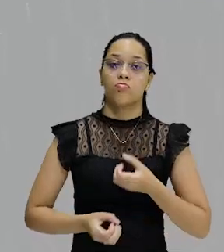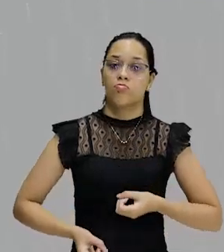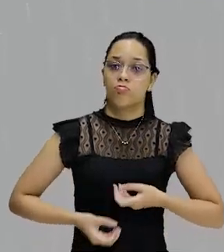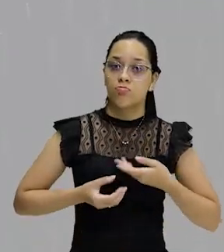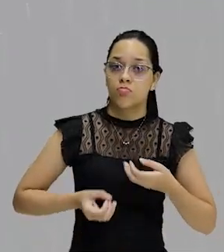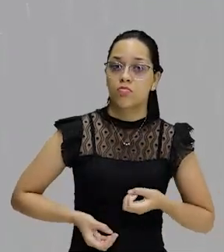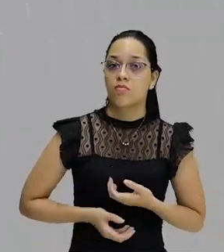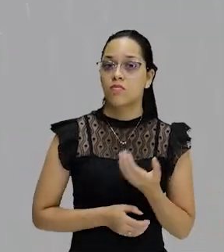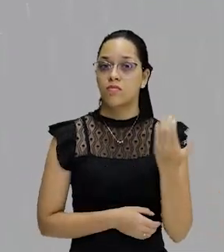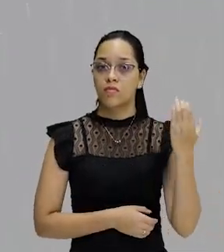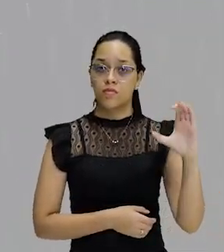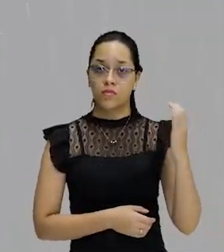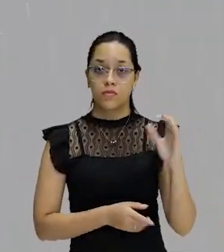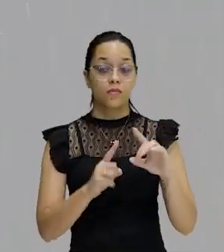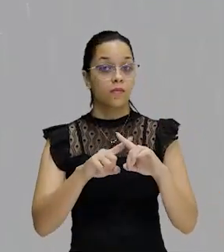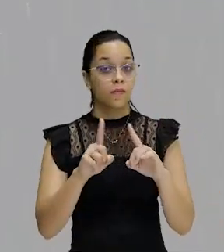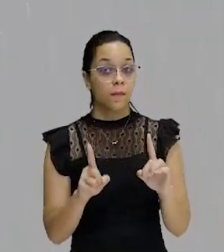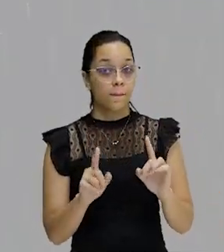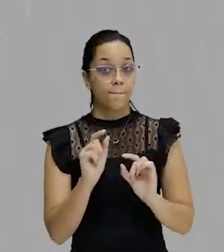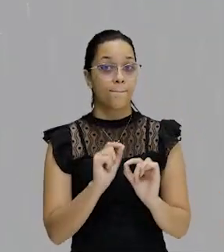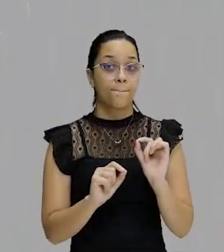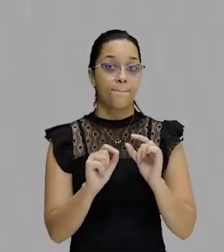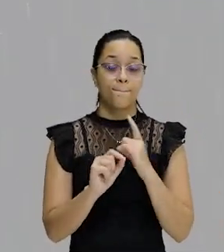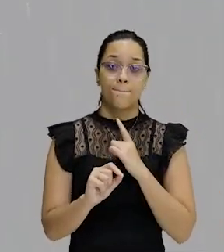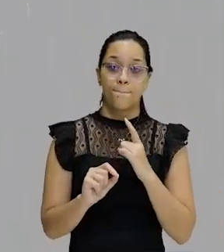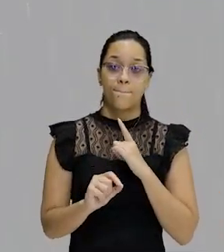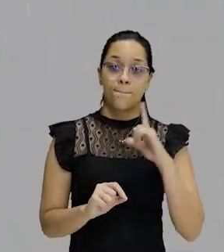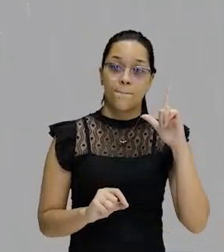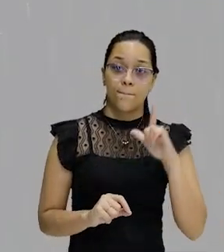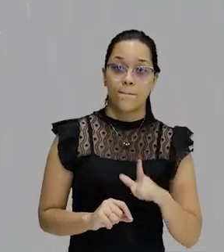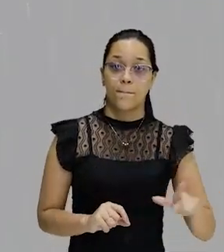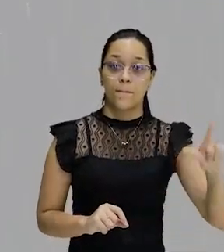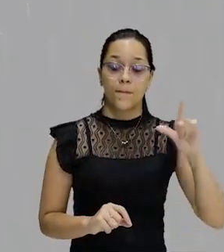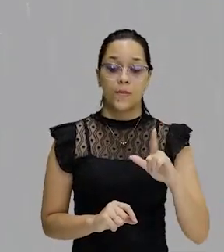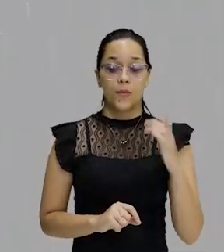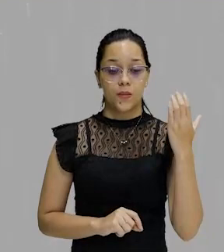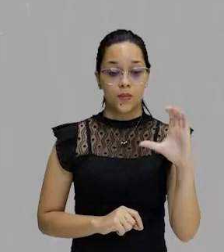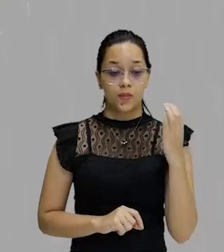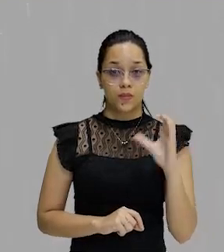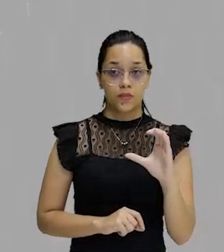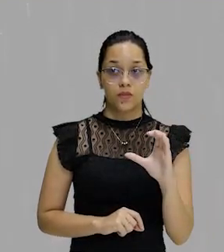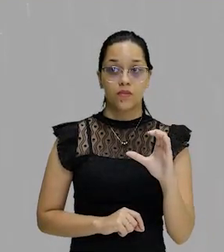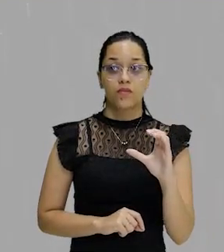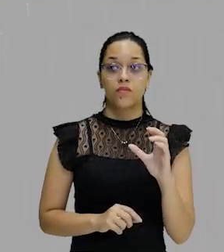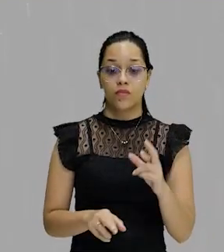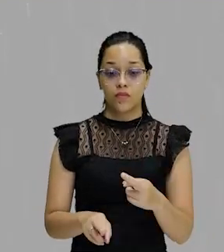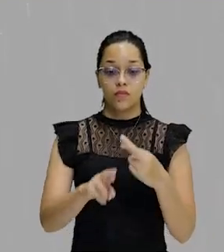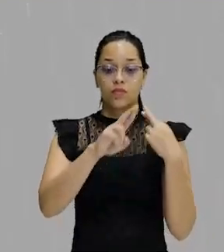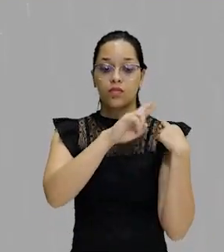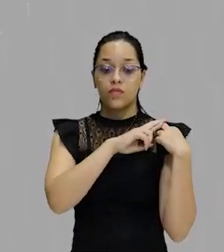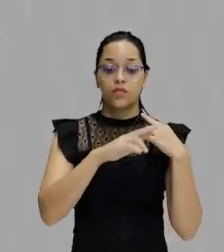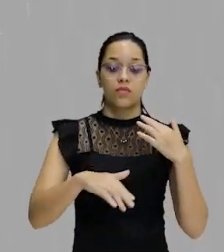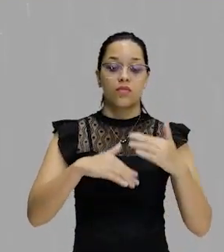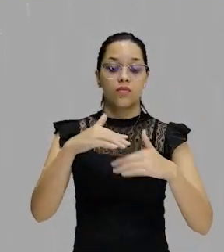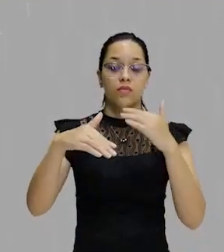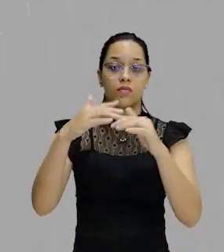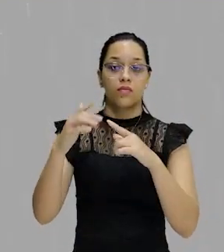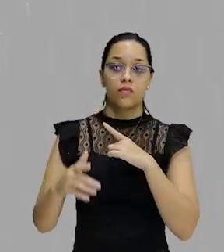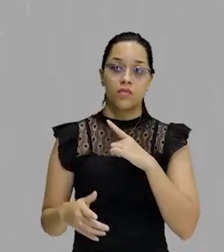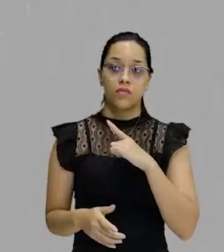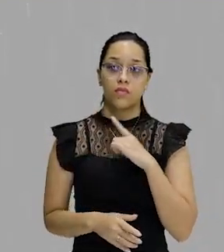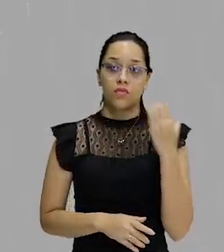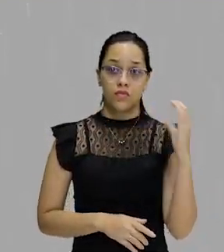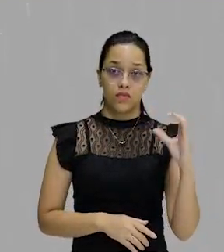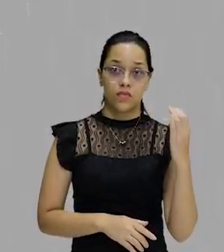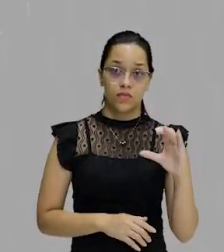essência artística, mas o Renascimento, que foi literário, que foi científico, o Renascimento ele é responsável pelo desenvolvimento do espírito